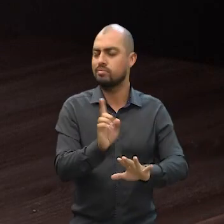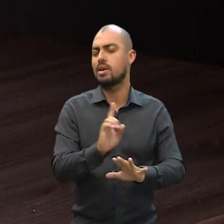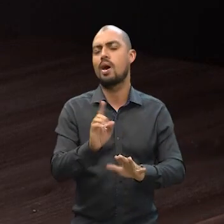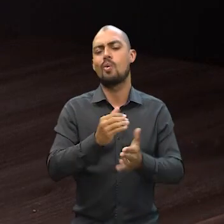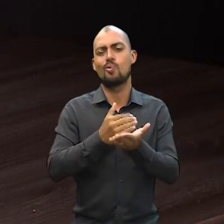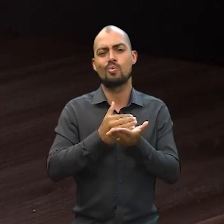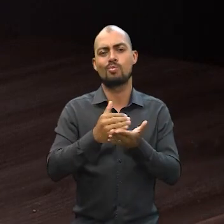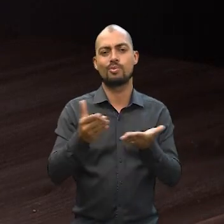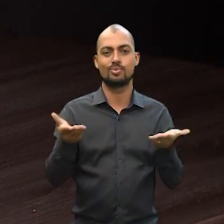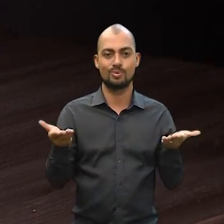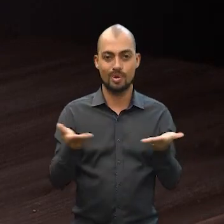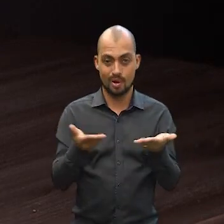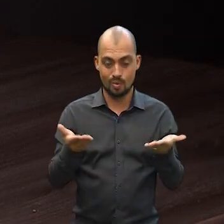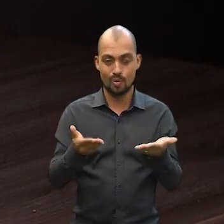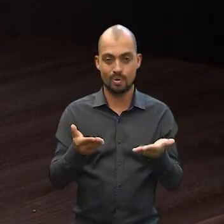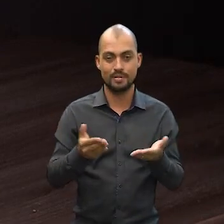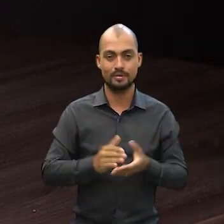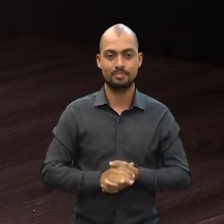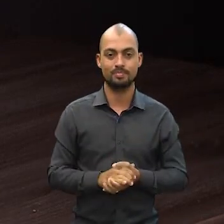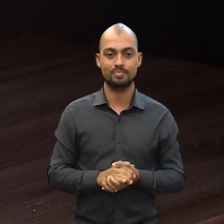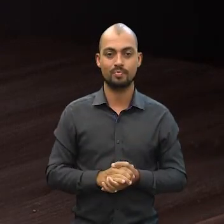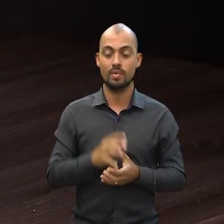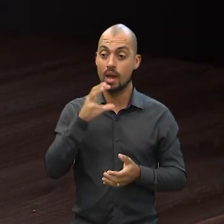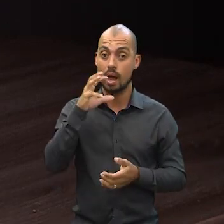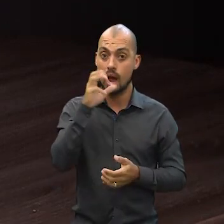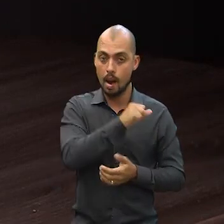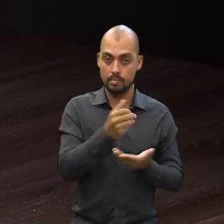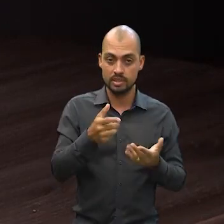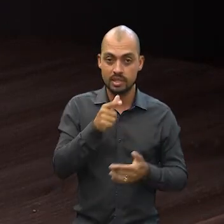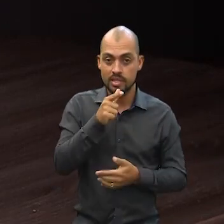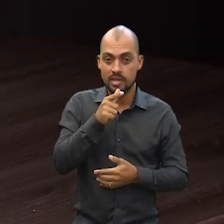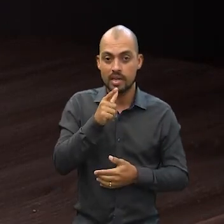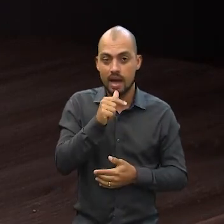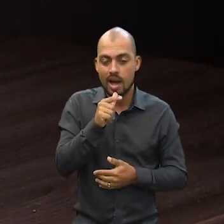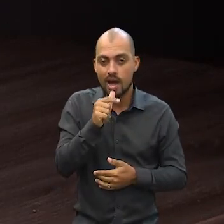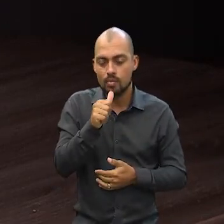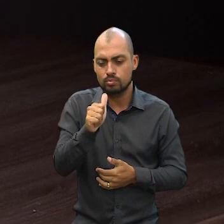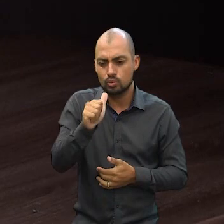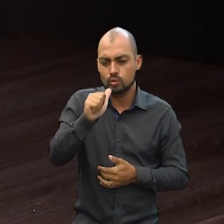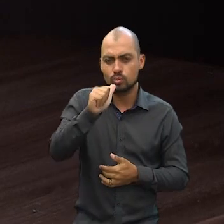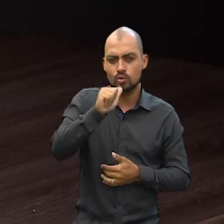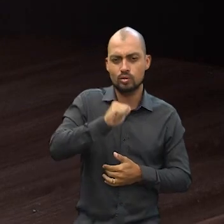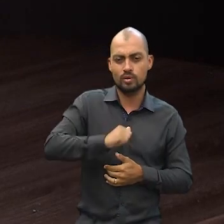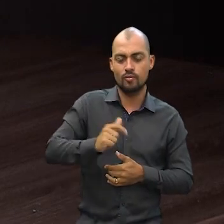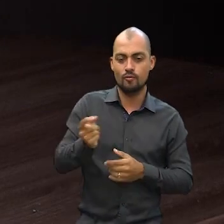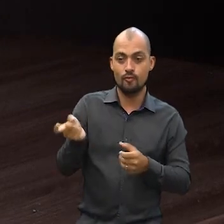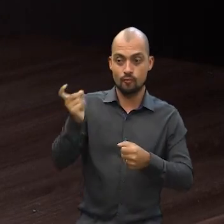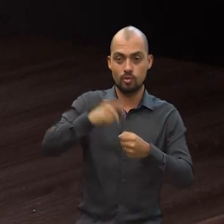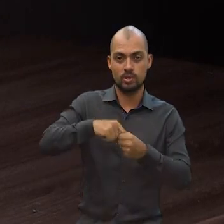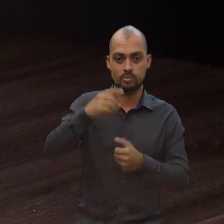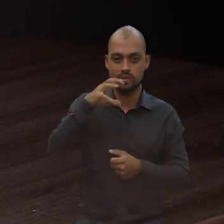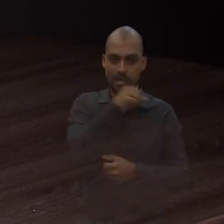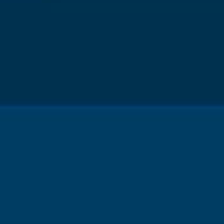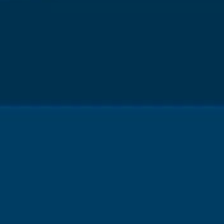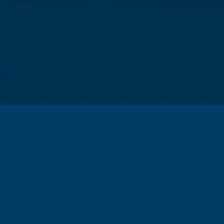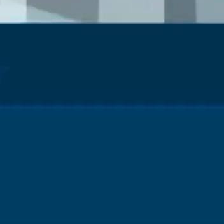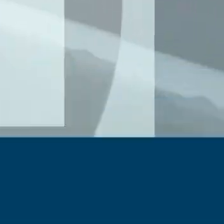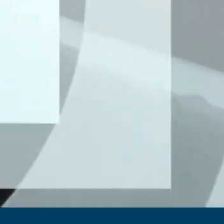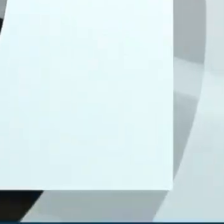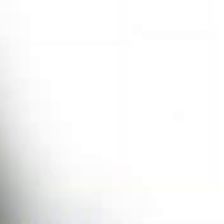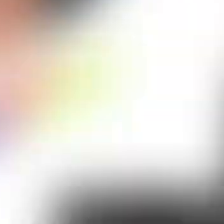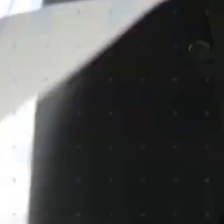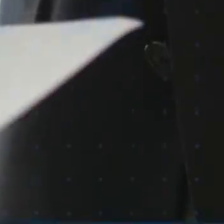só começando. A gente vai brevemente tomar uma aguinha e o Ser Empreendedor volta já já. Não saia daí.